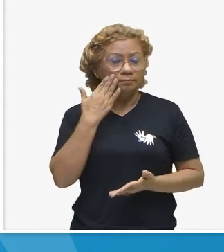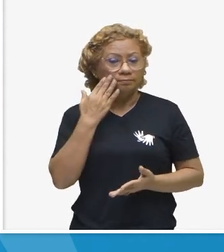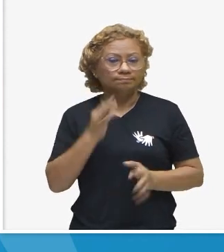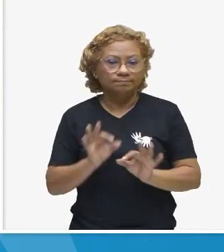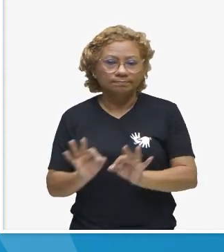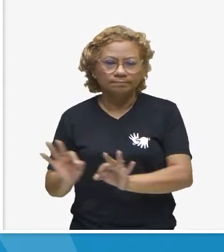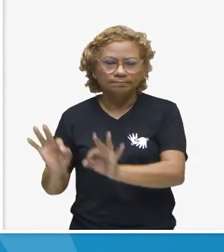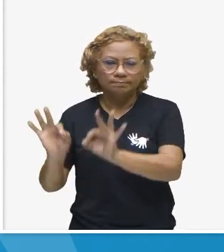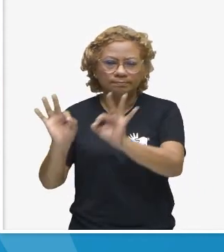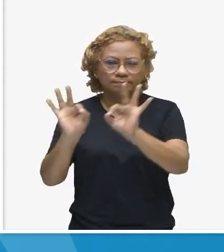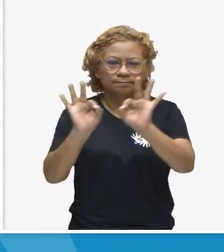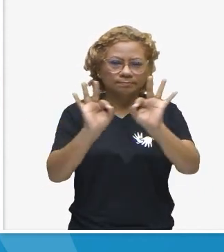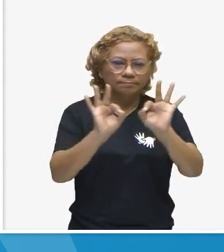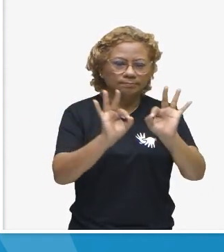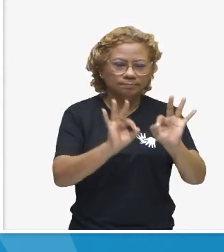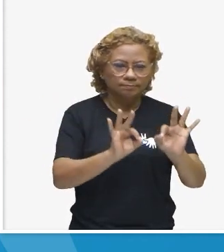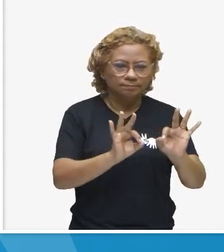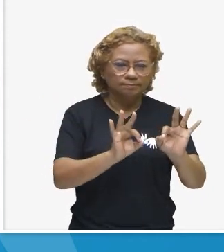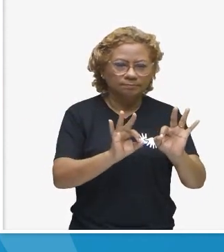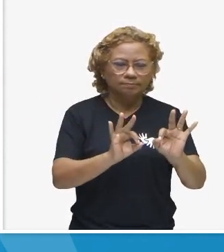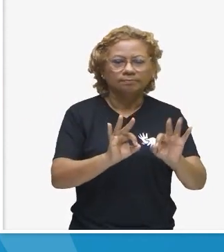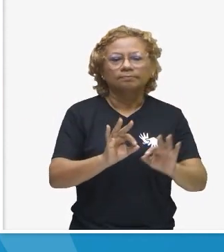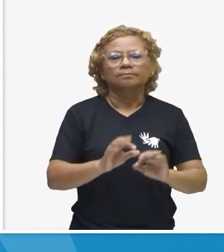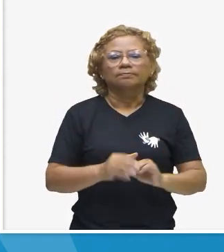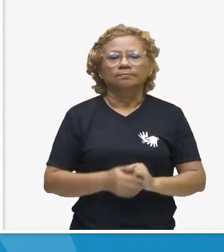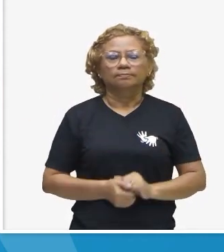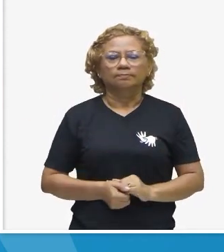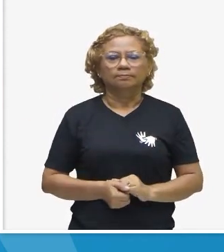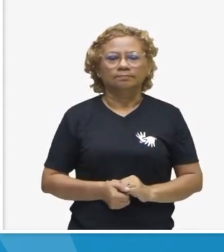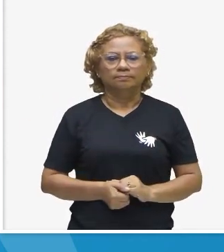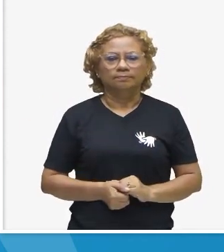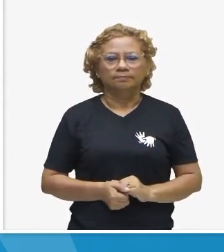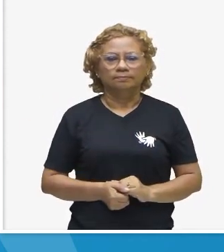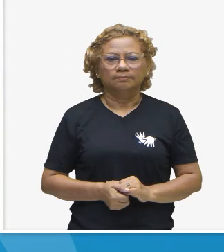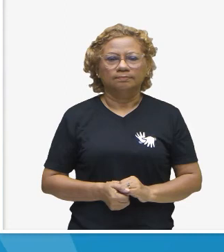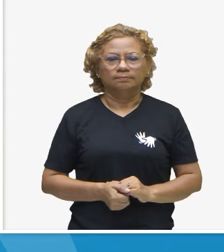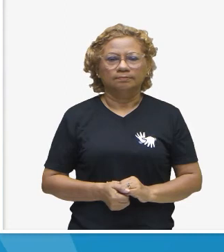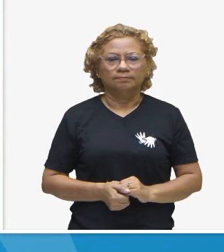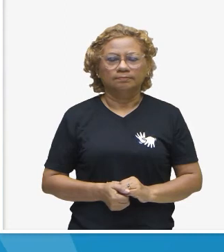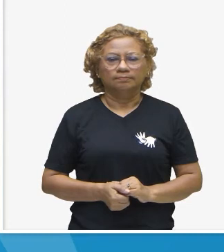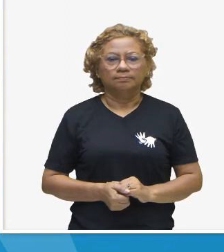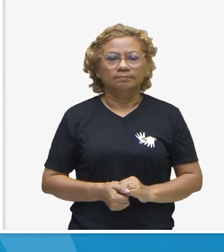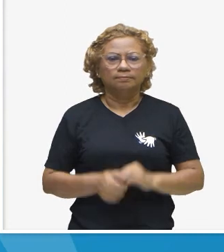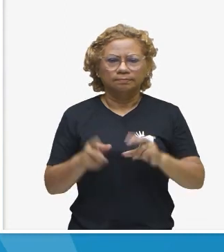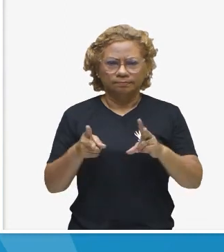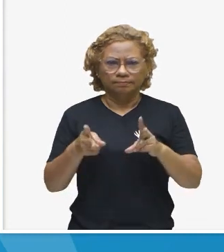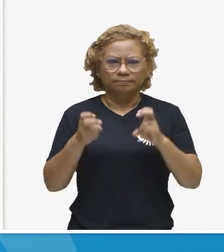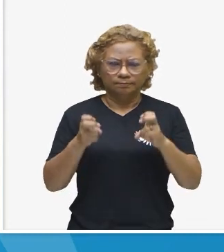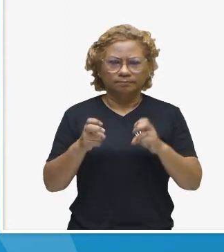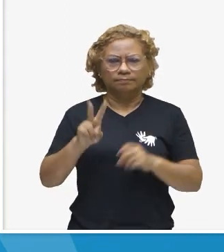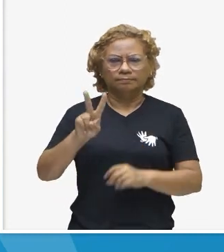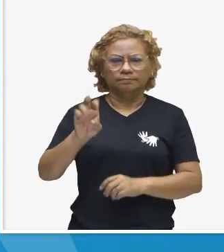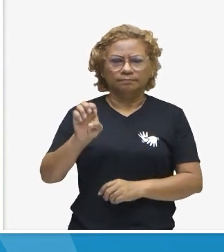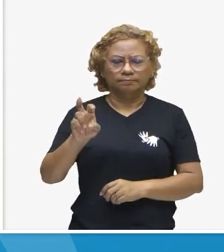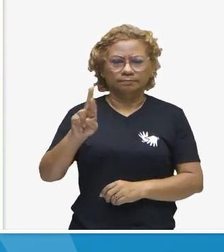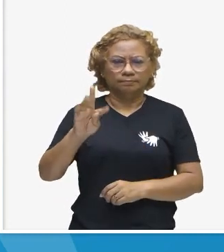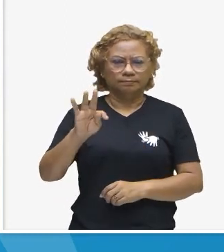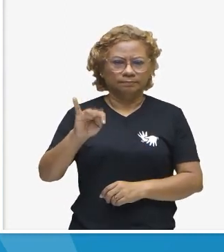os ângulos opostos pelo vértice. O vértice é justamente essa parte central que vocês estão vendo aqui, né?